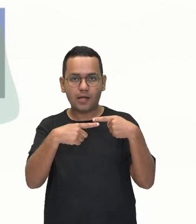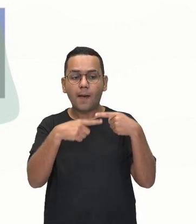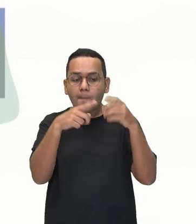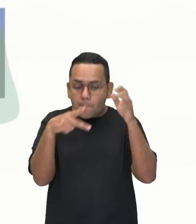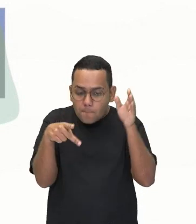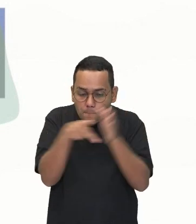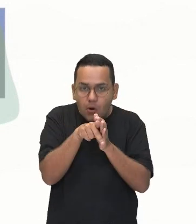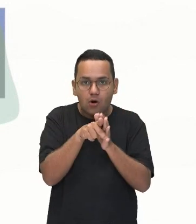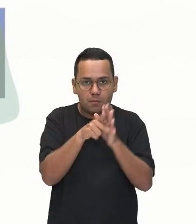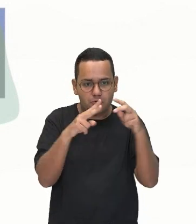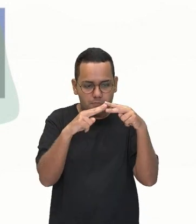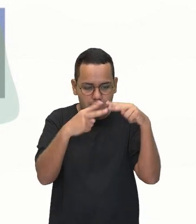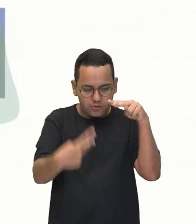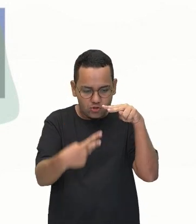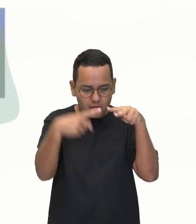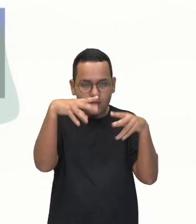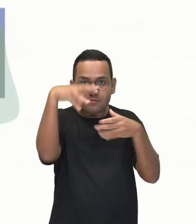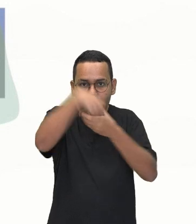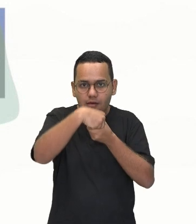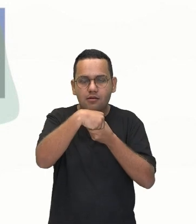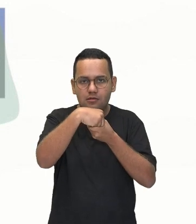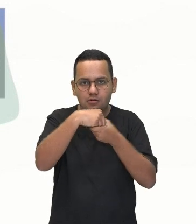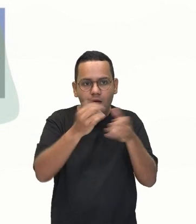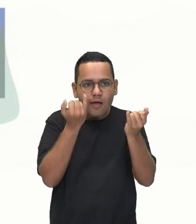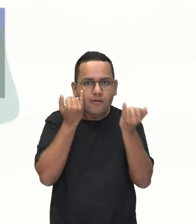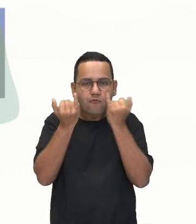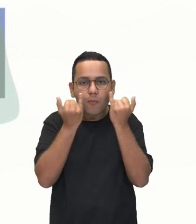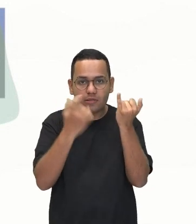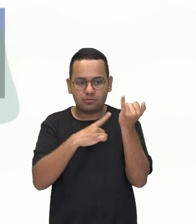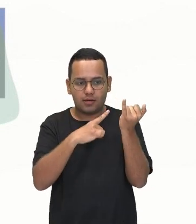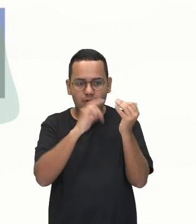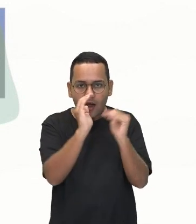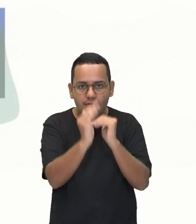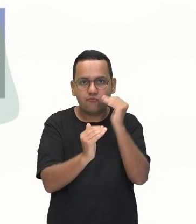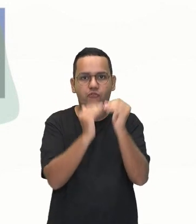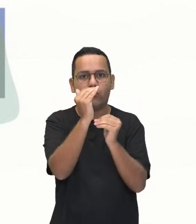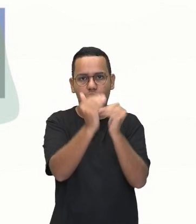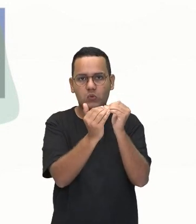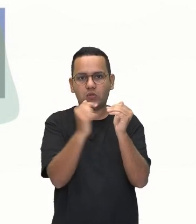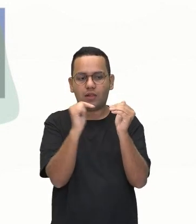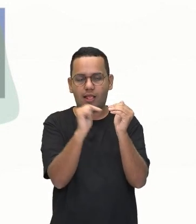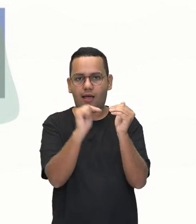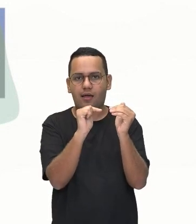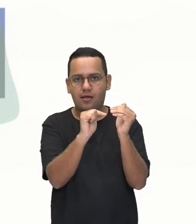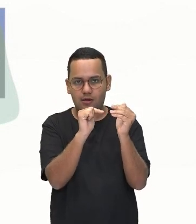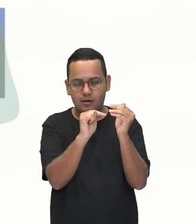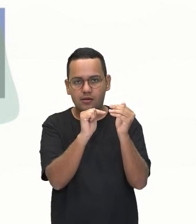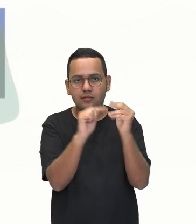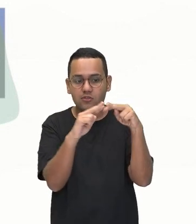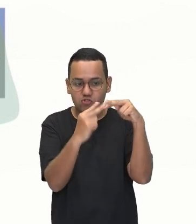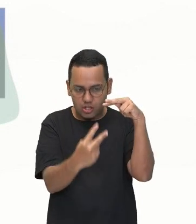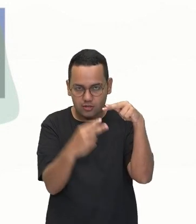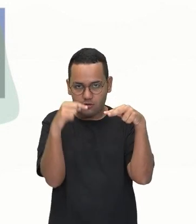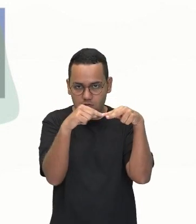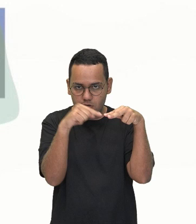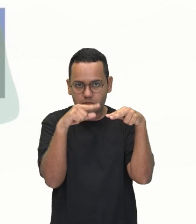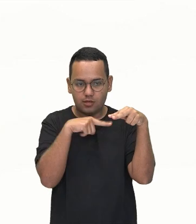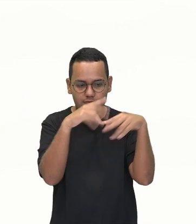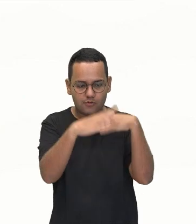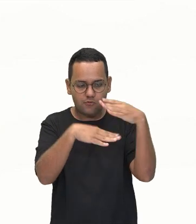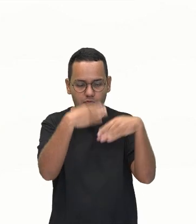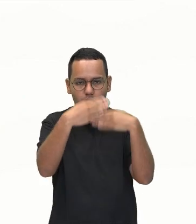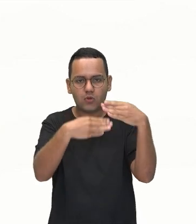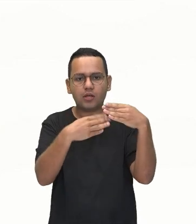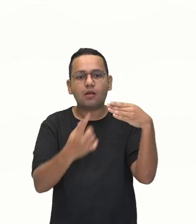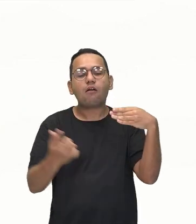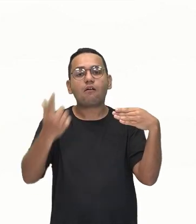eles adaptaram e evoluíram, foi um processo ao longo de milhões de anos também, tá? Eles evoluíram aí até